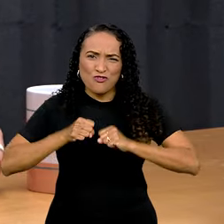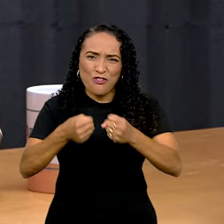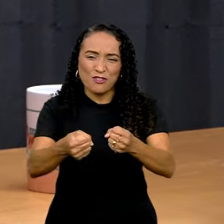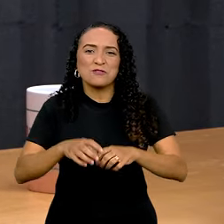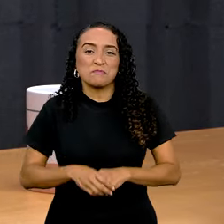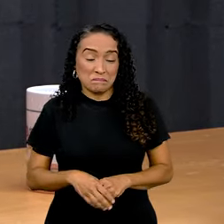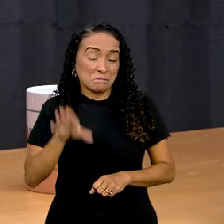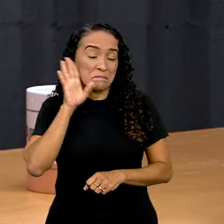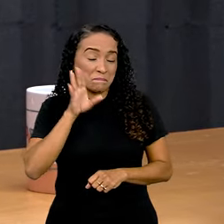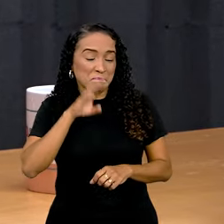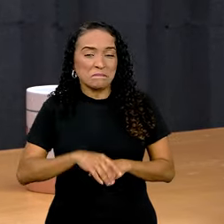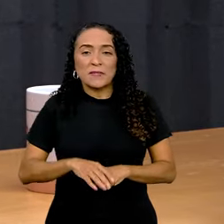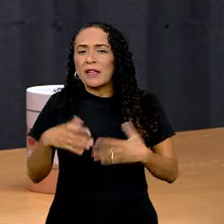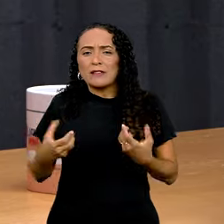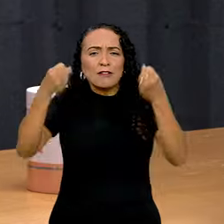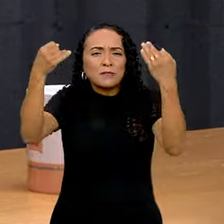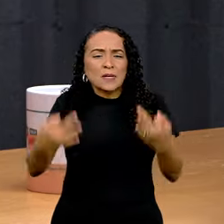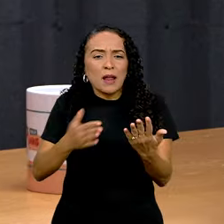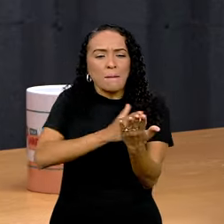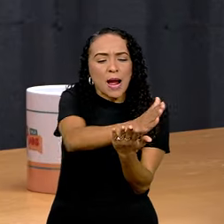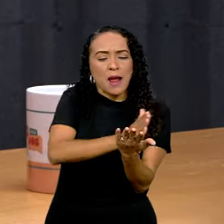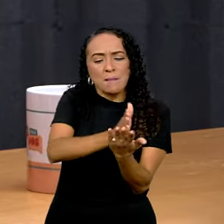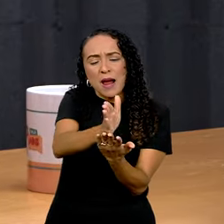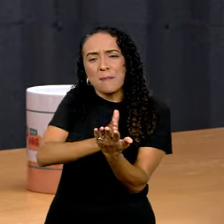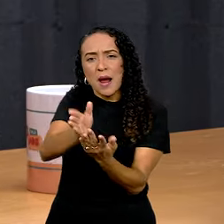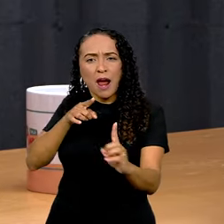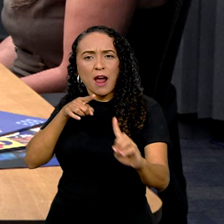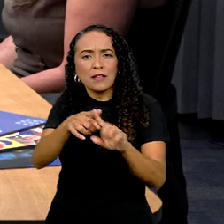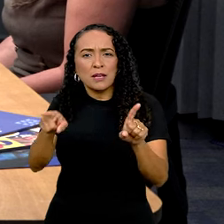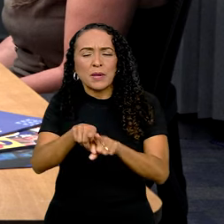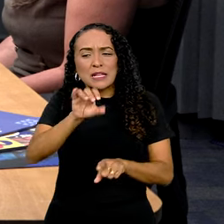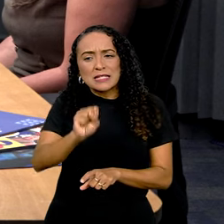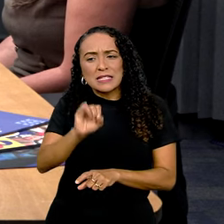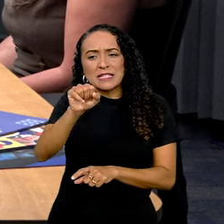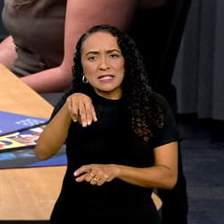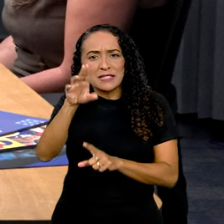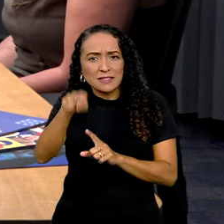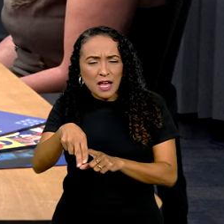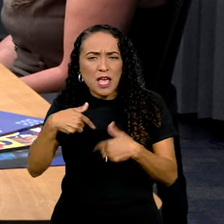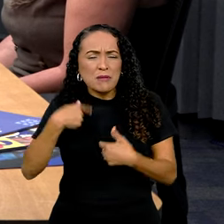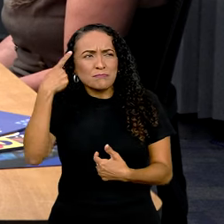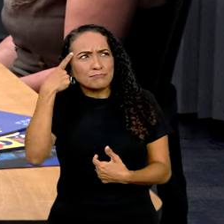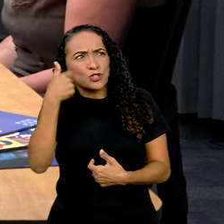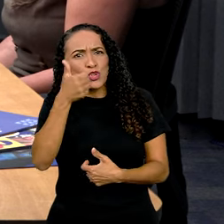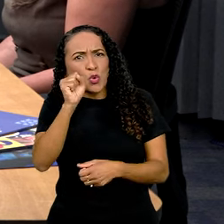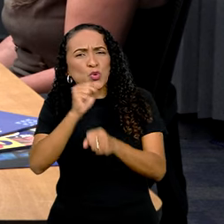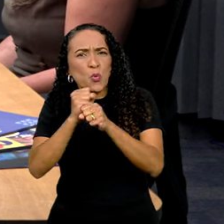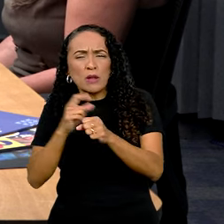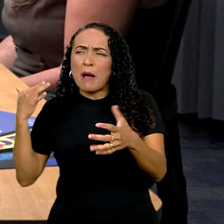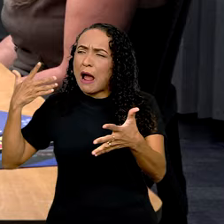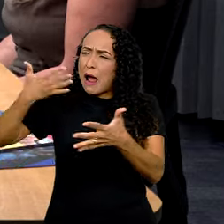isso legal luí a gente tá falando sobre os eixos sobre as metas do sisan mas eu imagino que dentro desses 18 anos a gente já